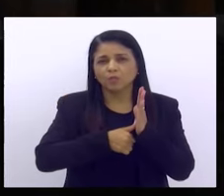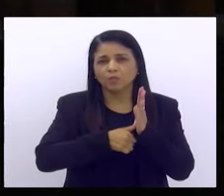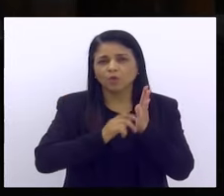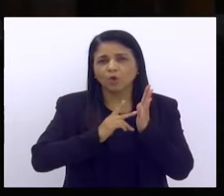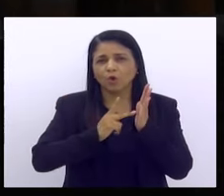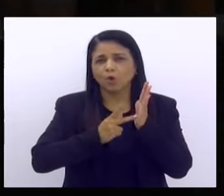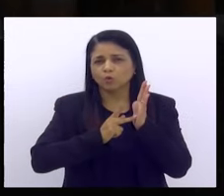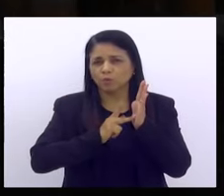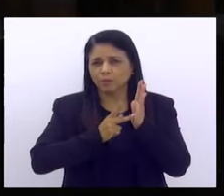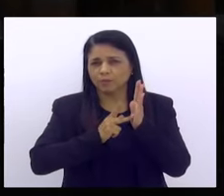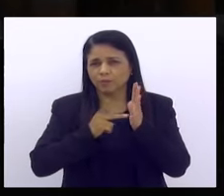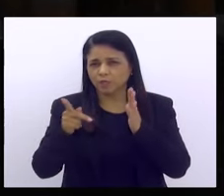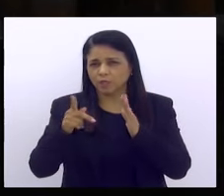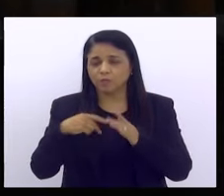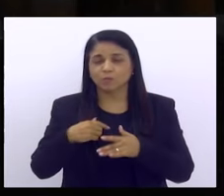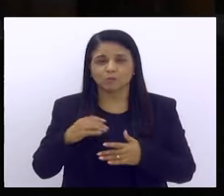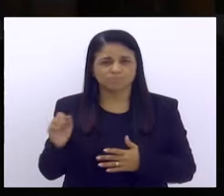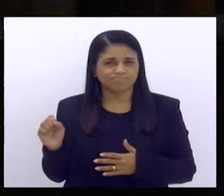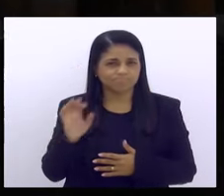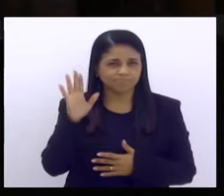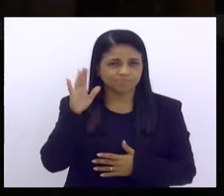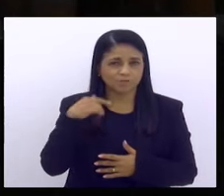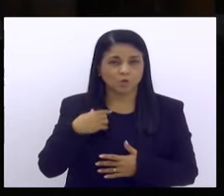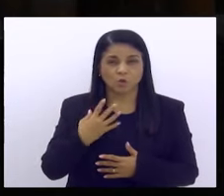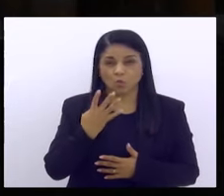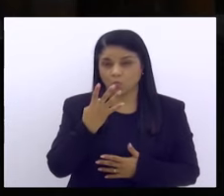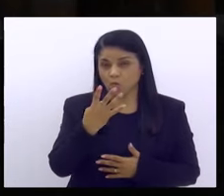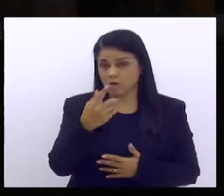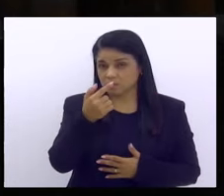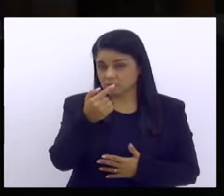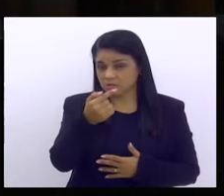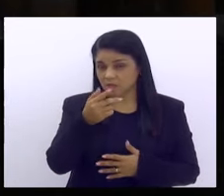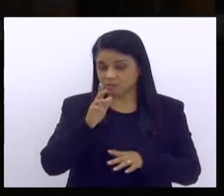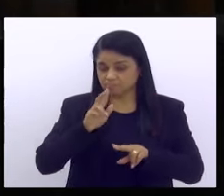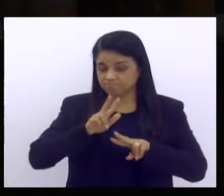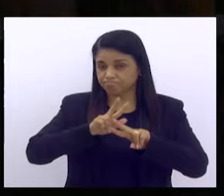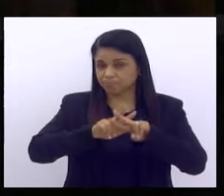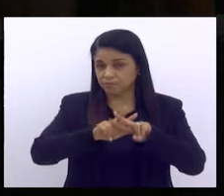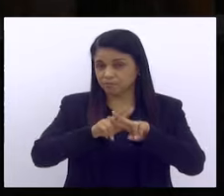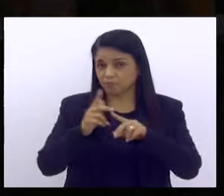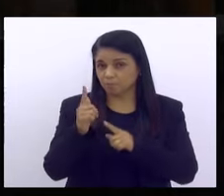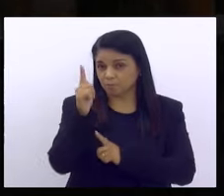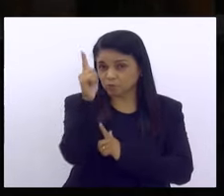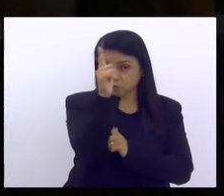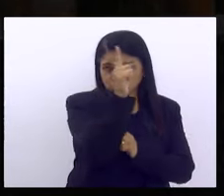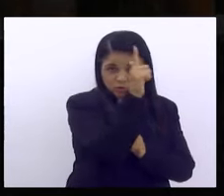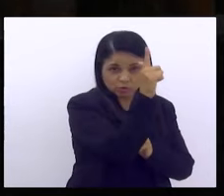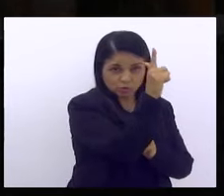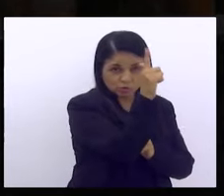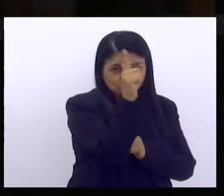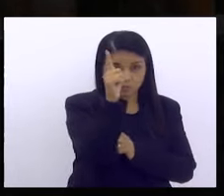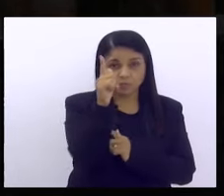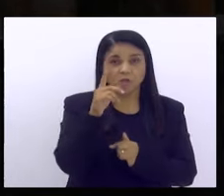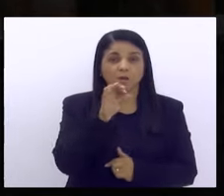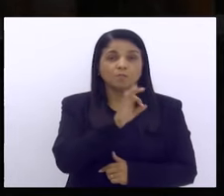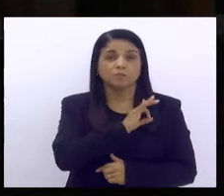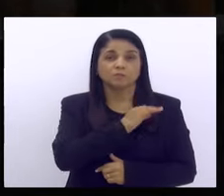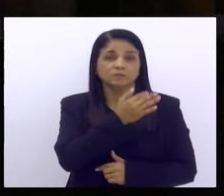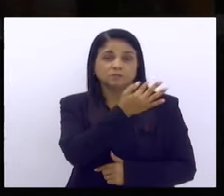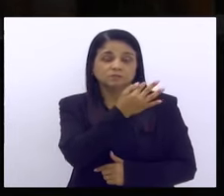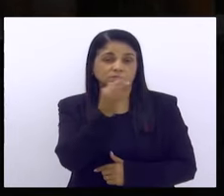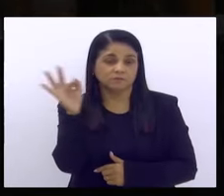de luxo, onde foram apreendidos 47 fuzis pela Polícia Federal, ficaram sem